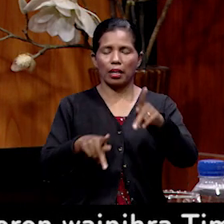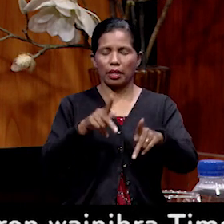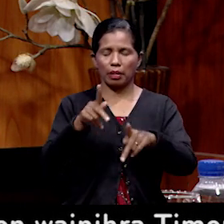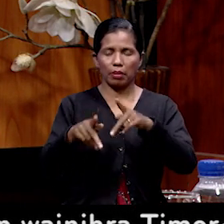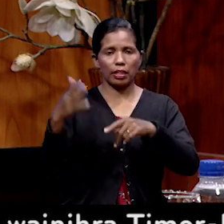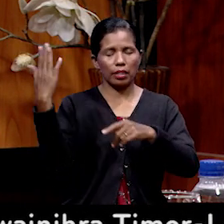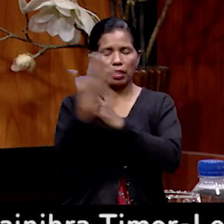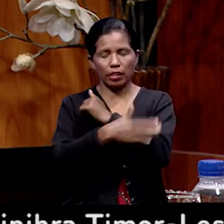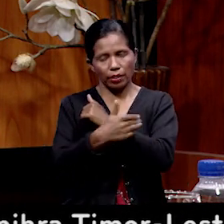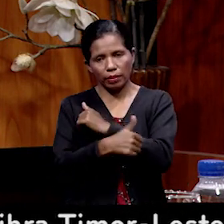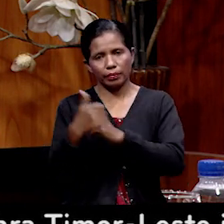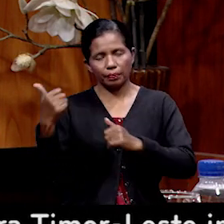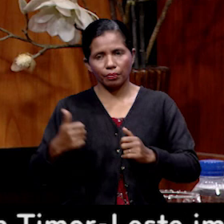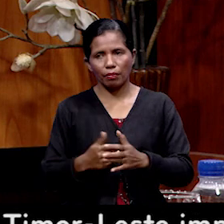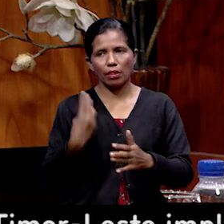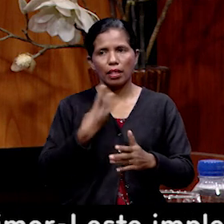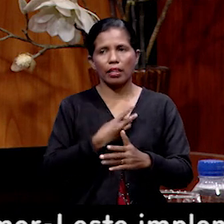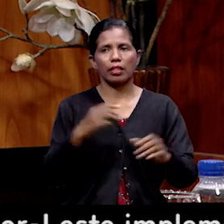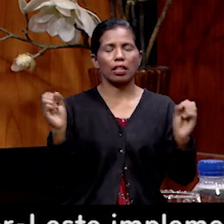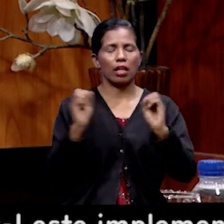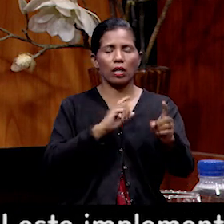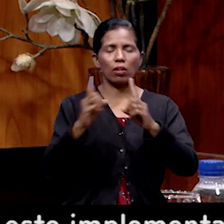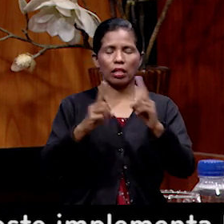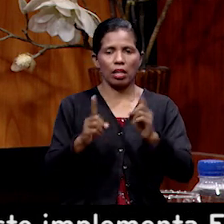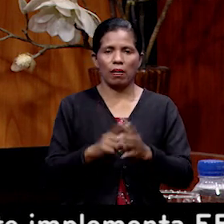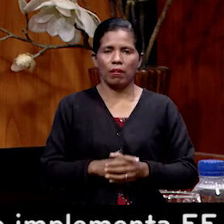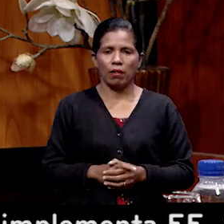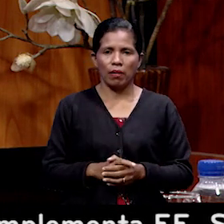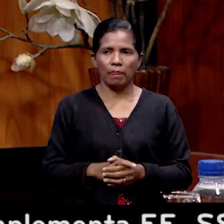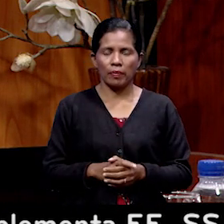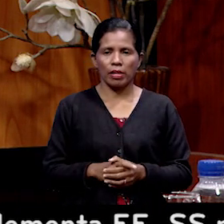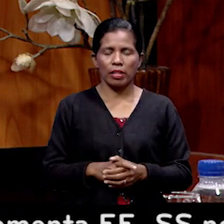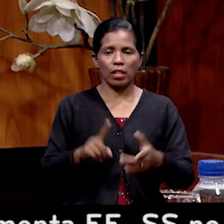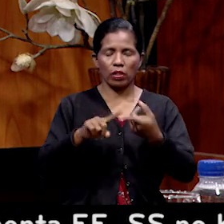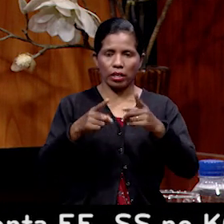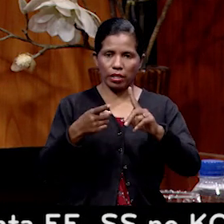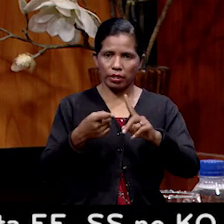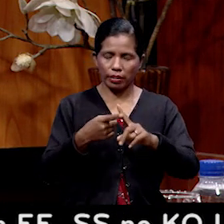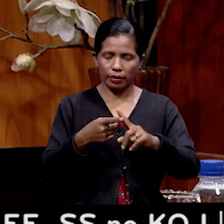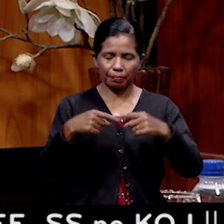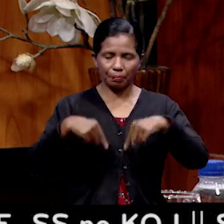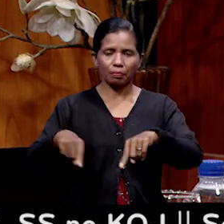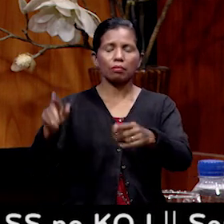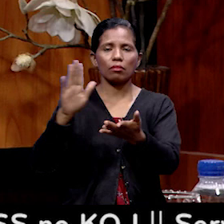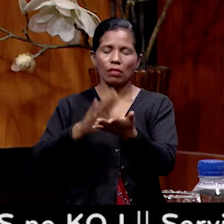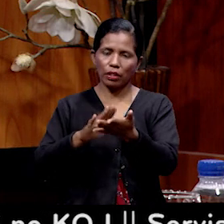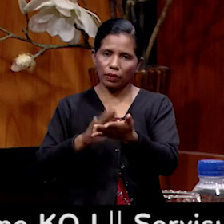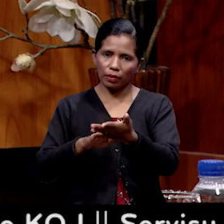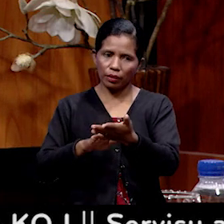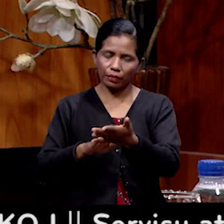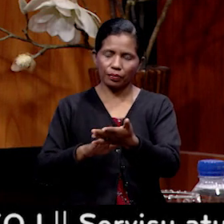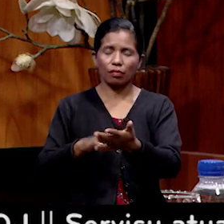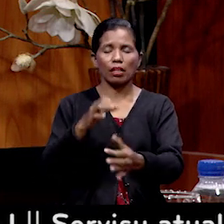rai, lir, e, tala, coliado, kane, e, indonesia, ciranebe, vai, escola, quando, nina, documento, mate, estado,